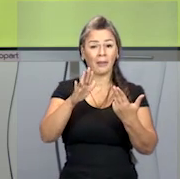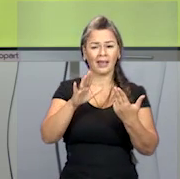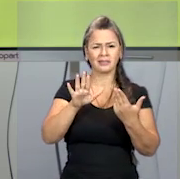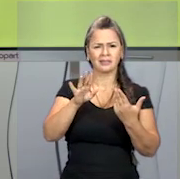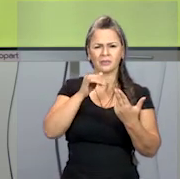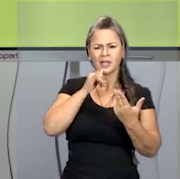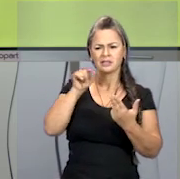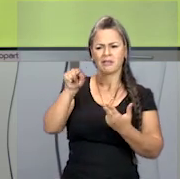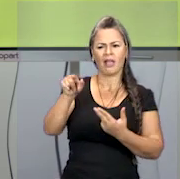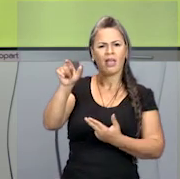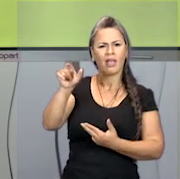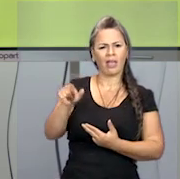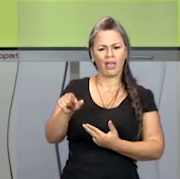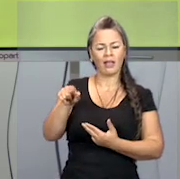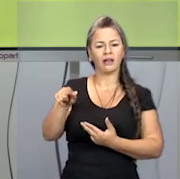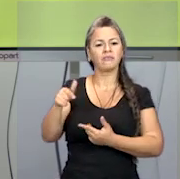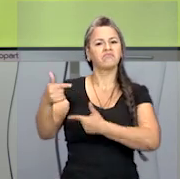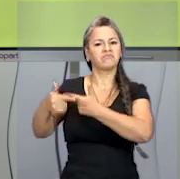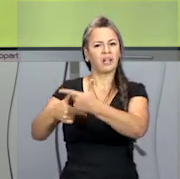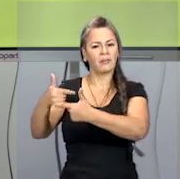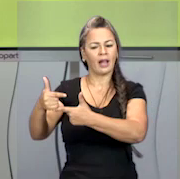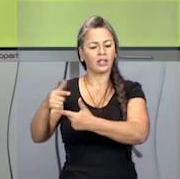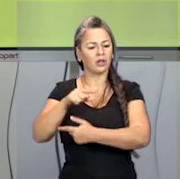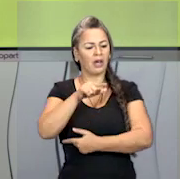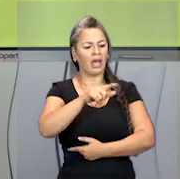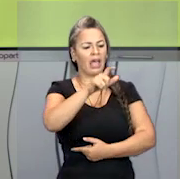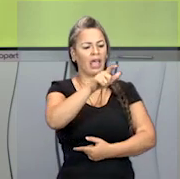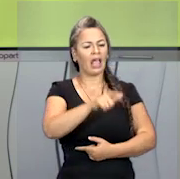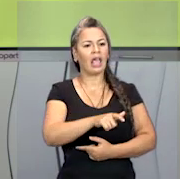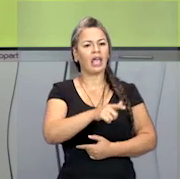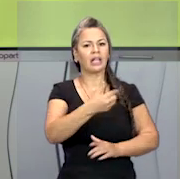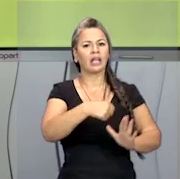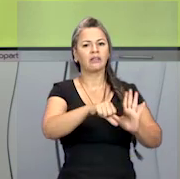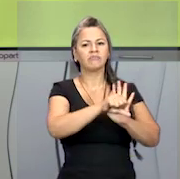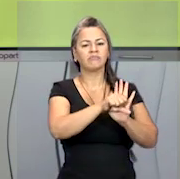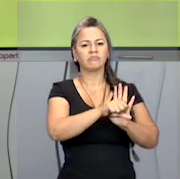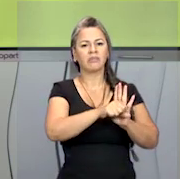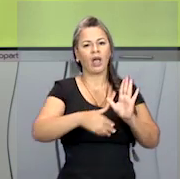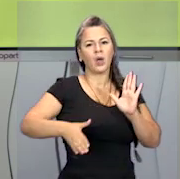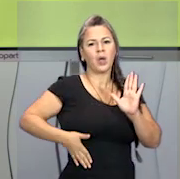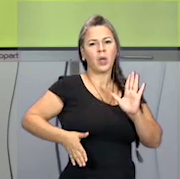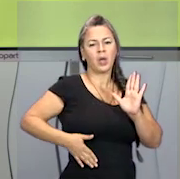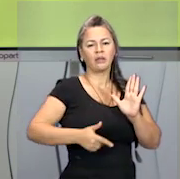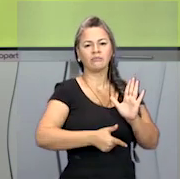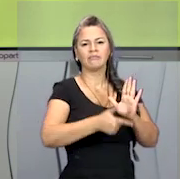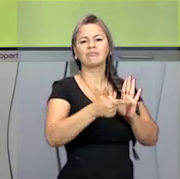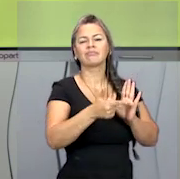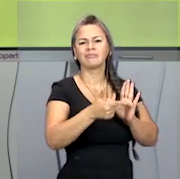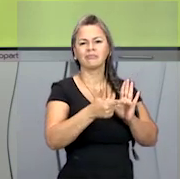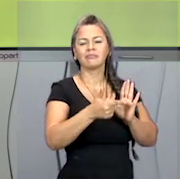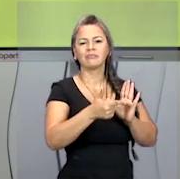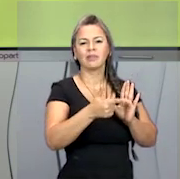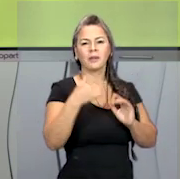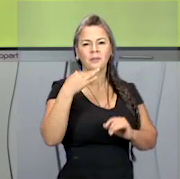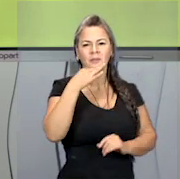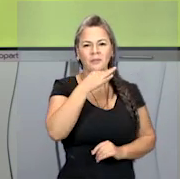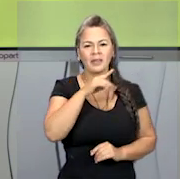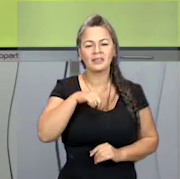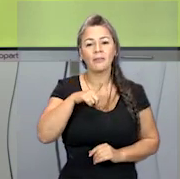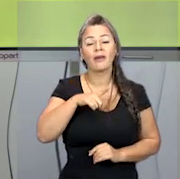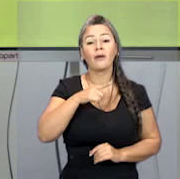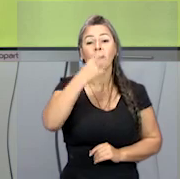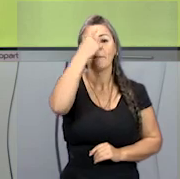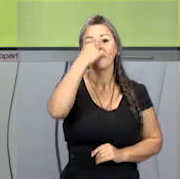tornou uma pessoa trabalhadora e o outro se tornou uma pessoa criminosa. Então, há um aspecto individual que afeta cada